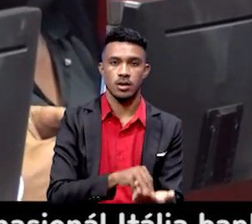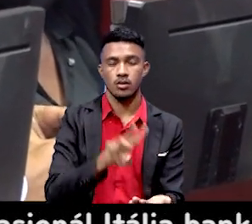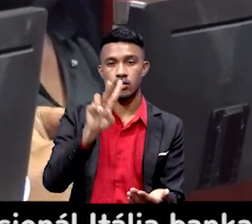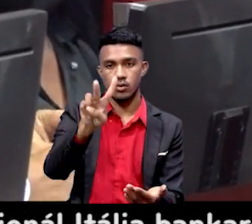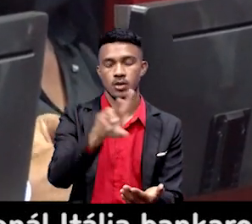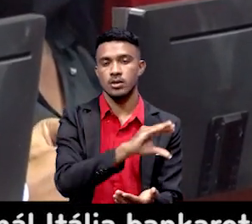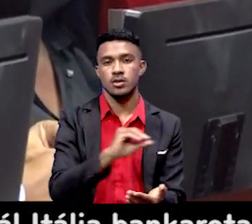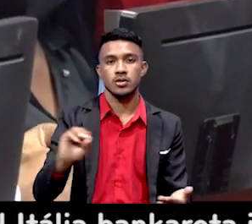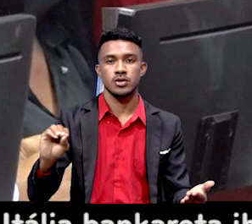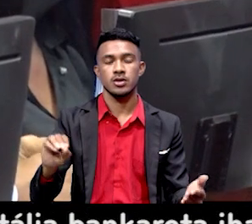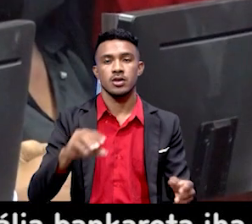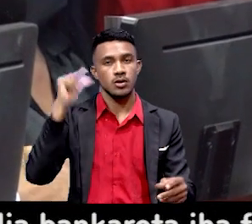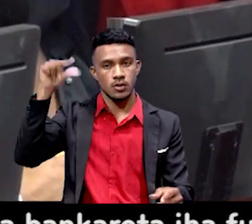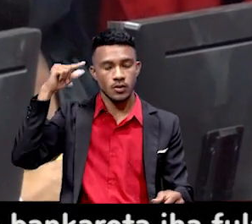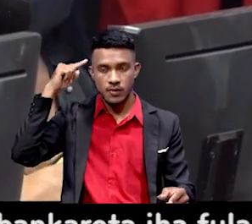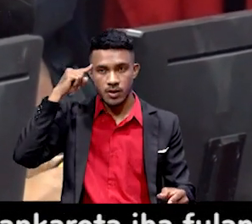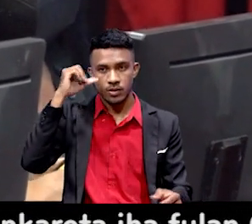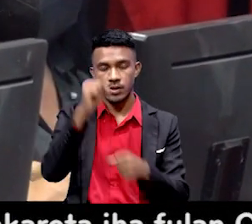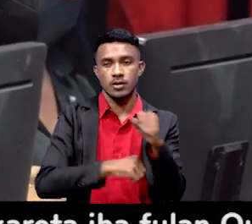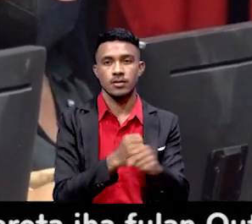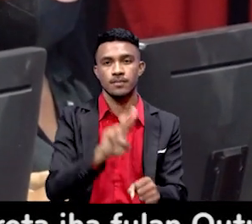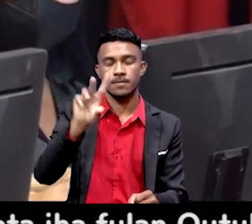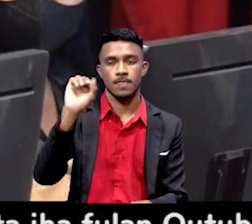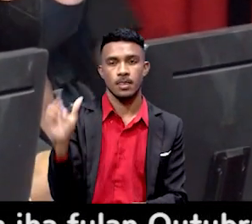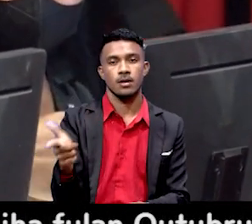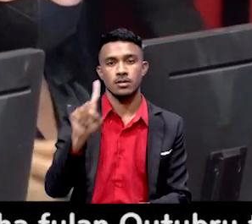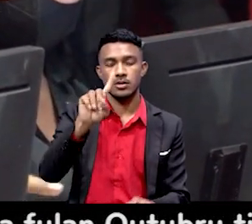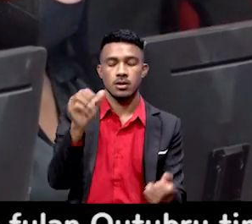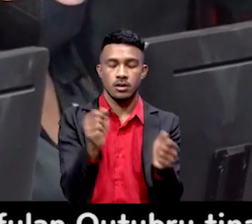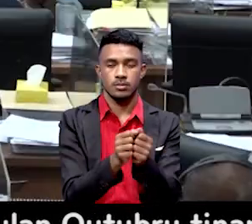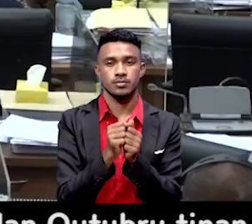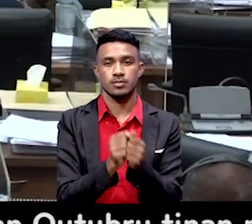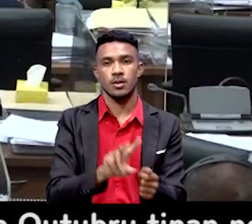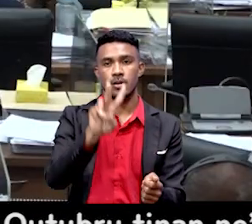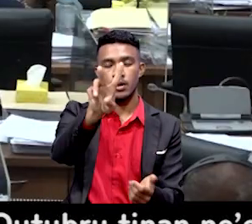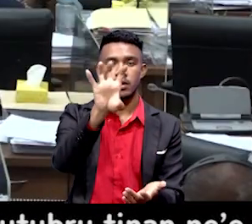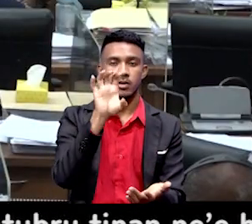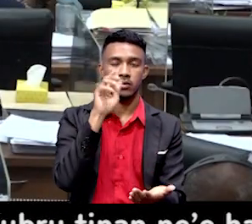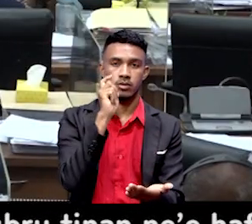despesa governo tinan Rihunrua Ruanulu Resinida, hamutuk bilhão rua resinen,